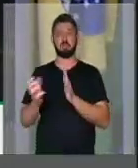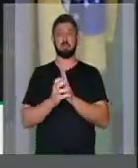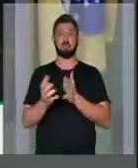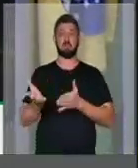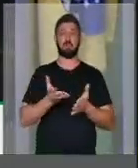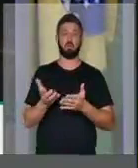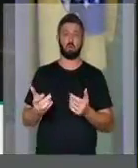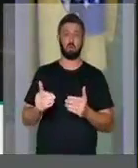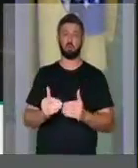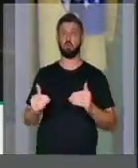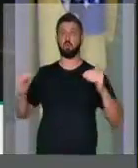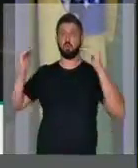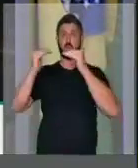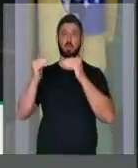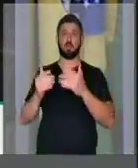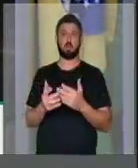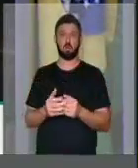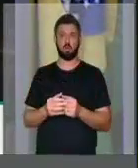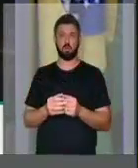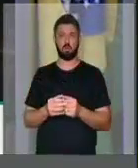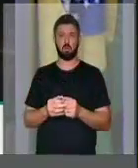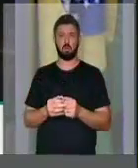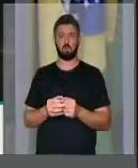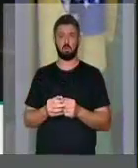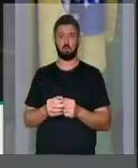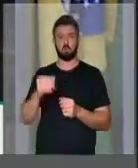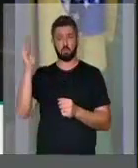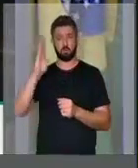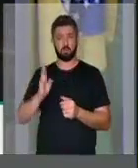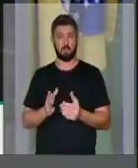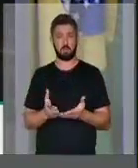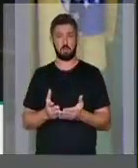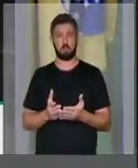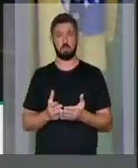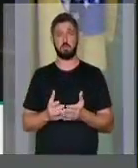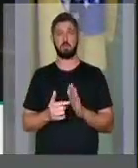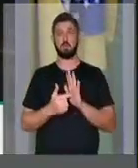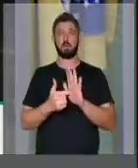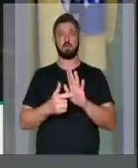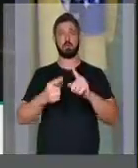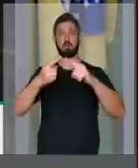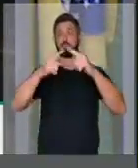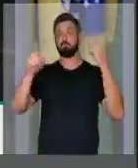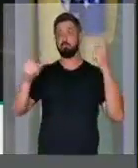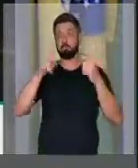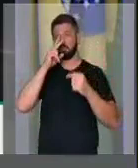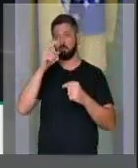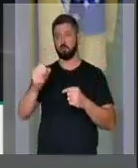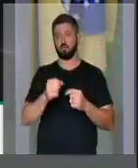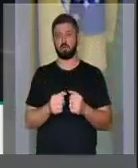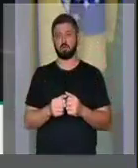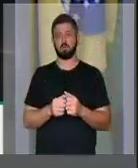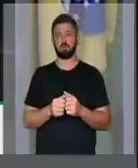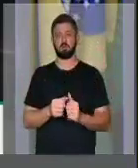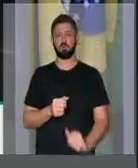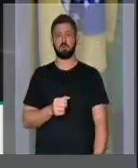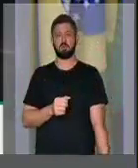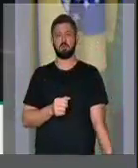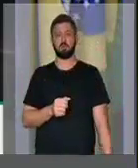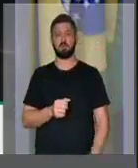públicos de nível superior do Serviço Público Civil brasileiro, o que mostra um flagrante descompasso em